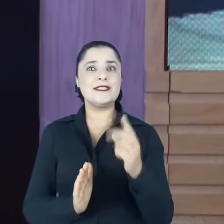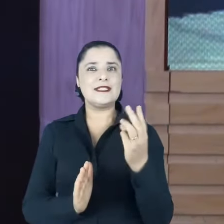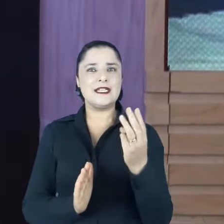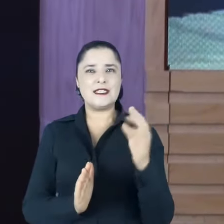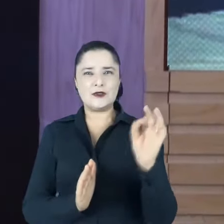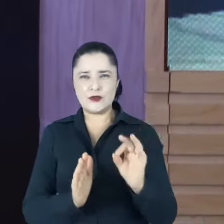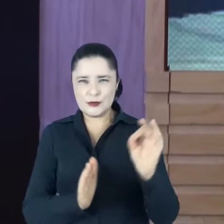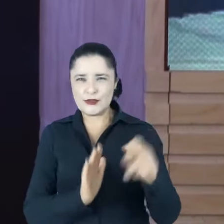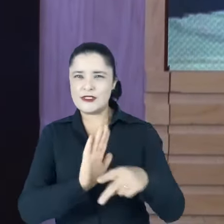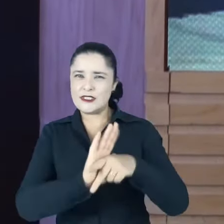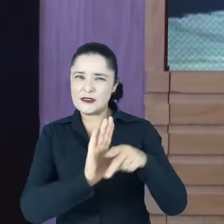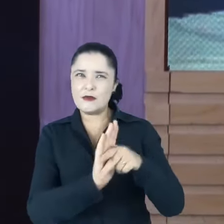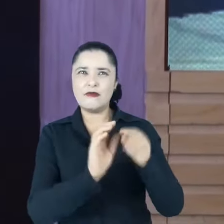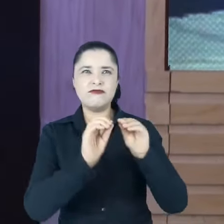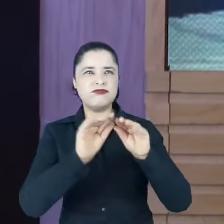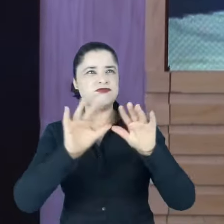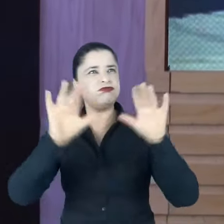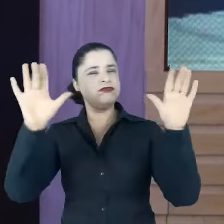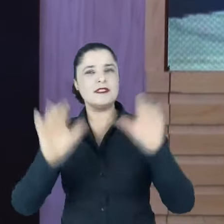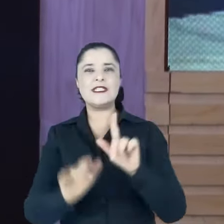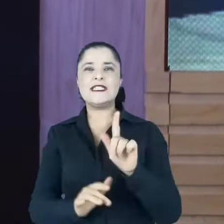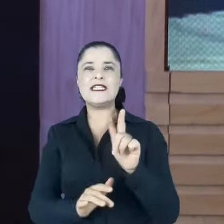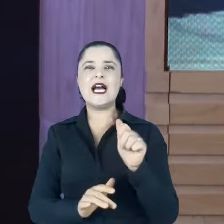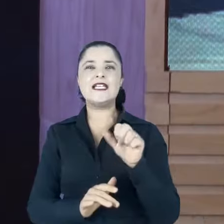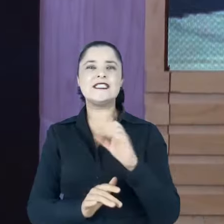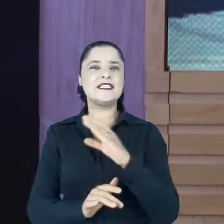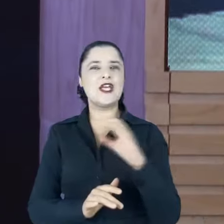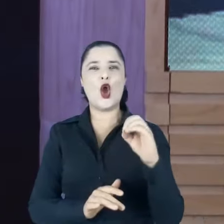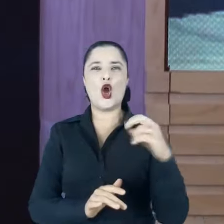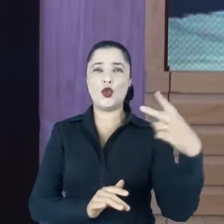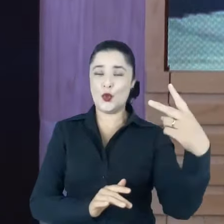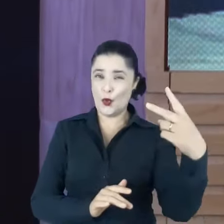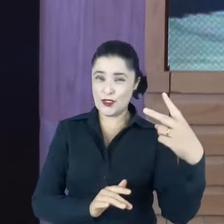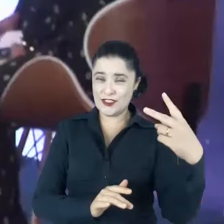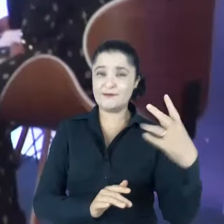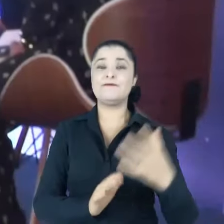no mundo. Mas o que eu acho muito interessante aqui, né,